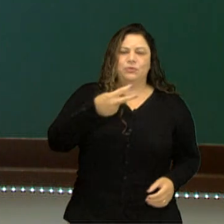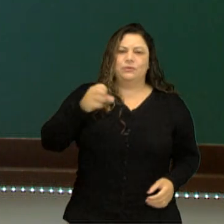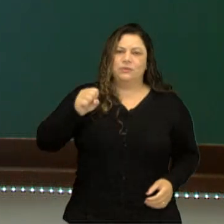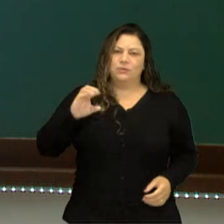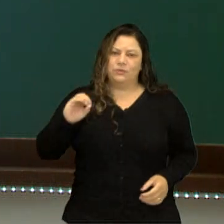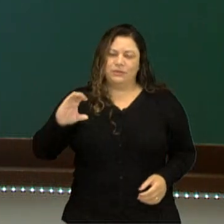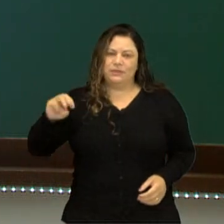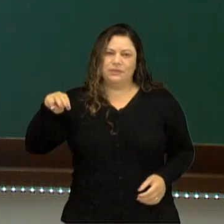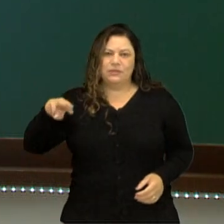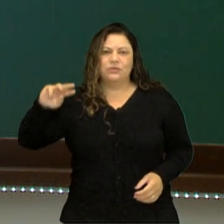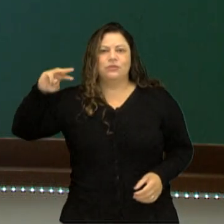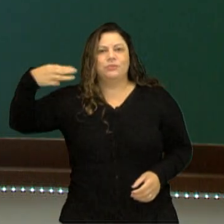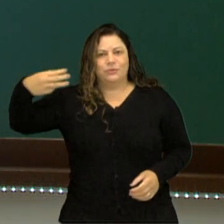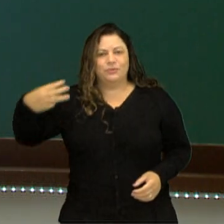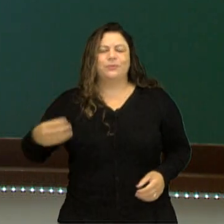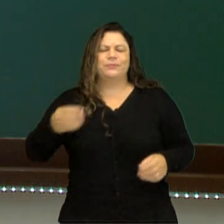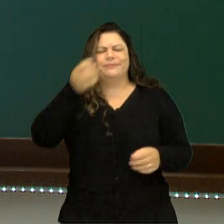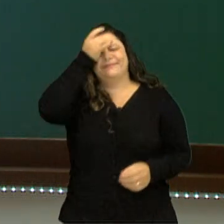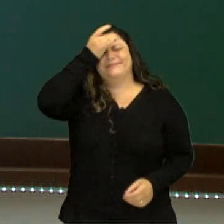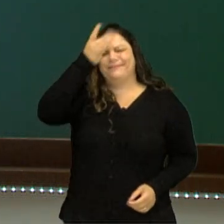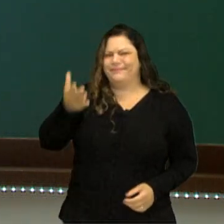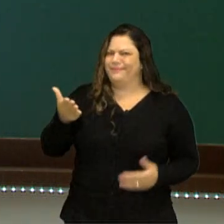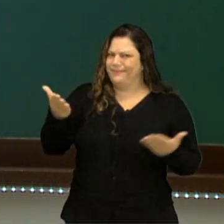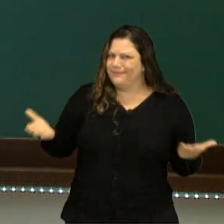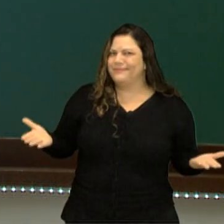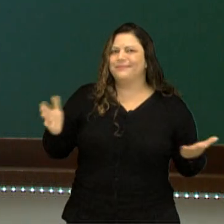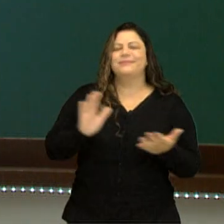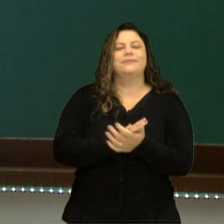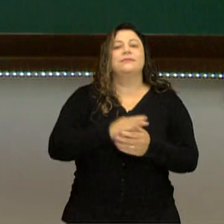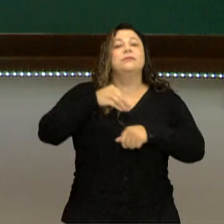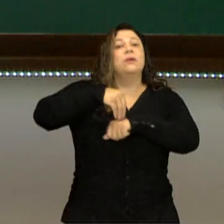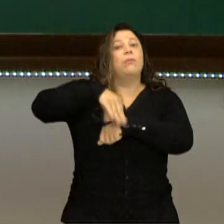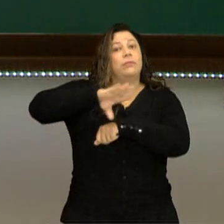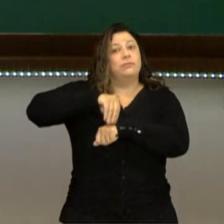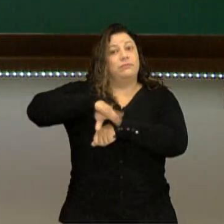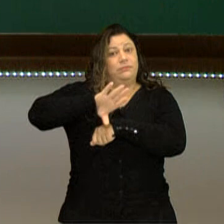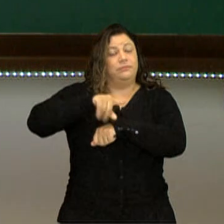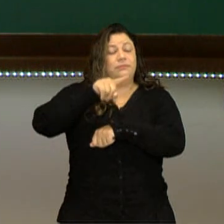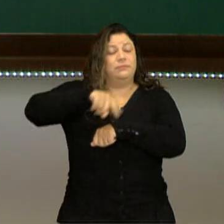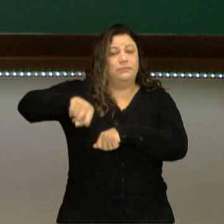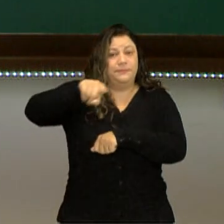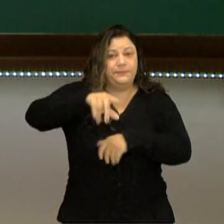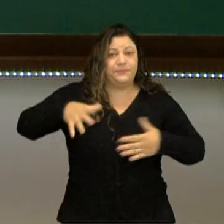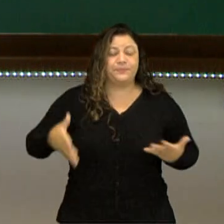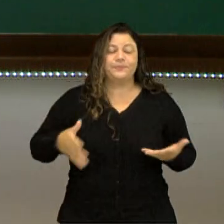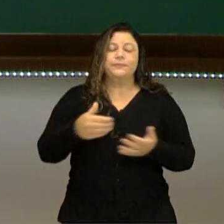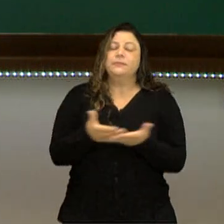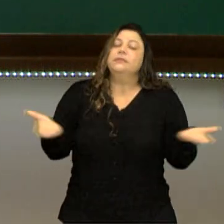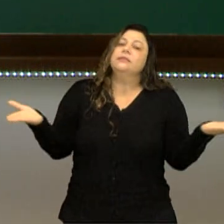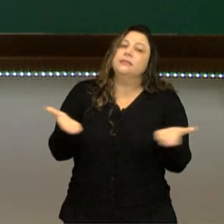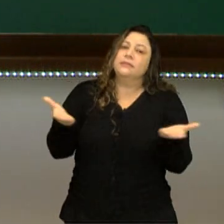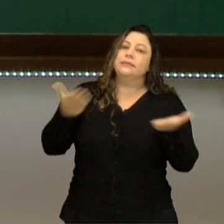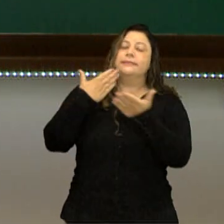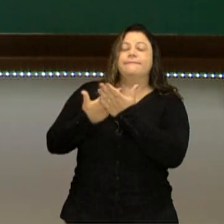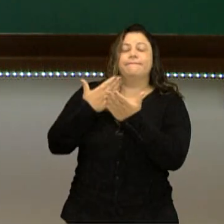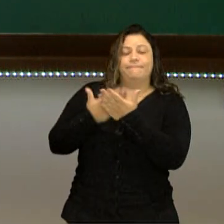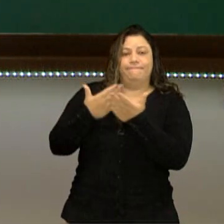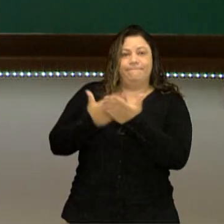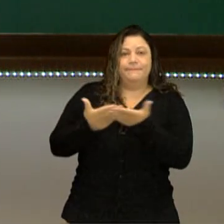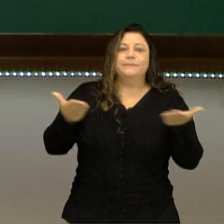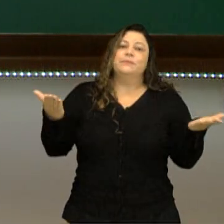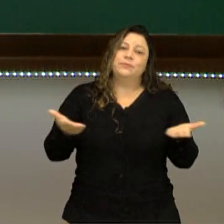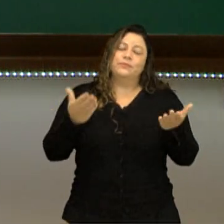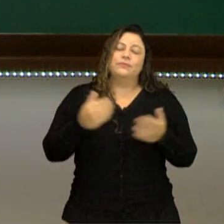centímetros cúbicos. Moleza, não é verdade? Gente, uma dica que eu tenho que dar para vocês, gente. Agora, nas aulas, a gente pode